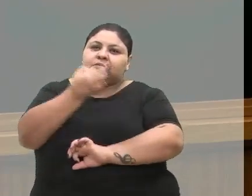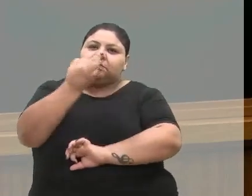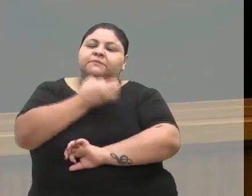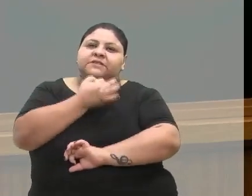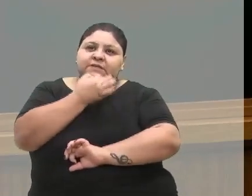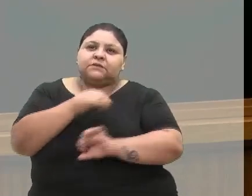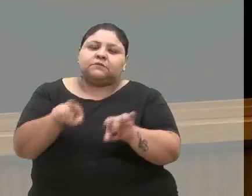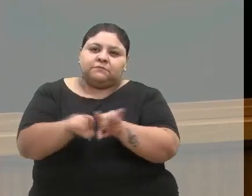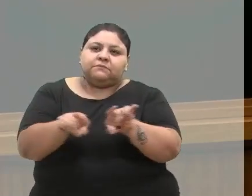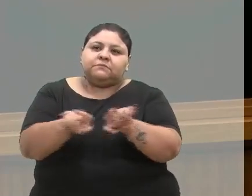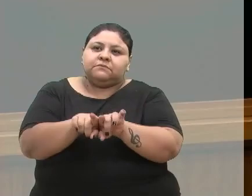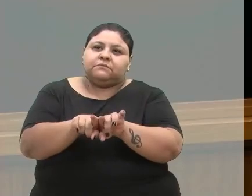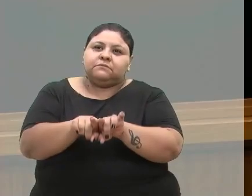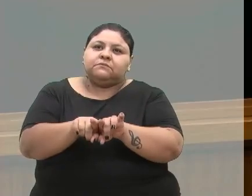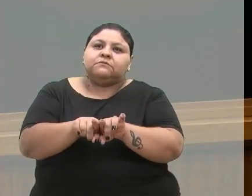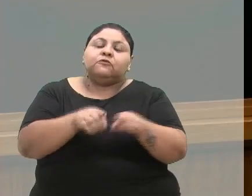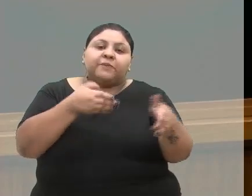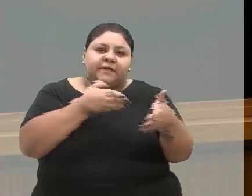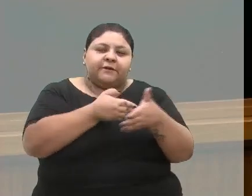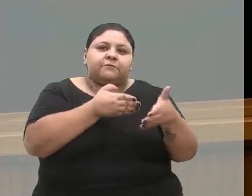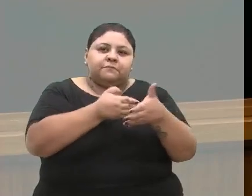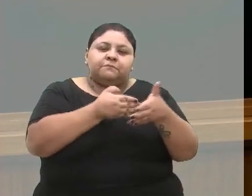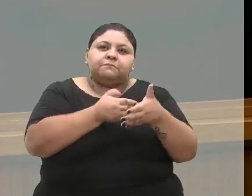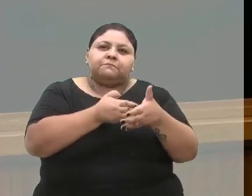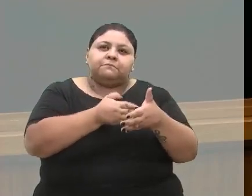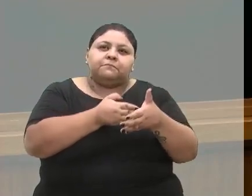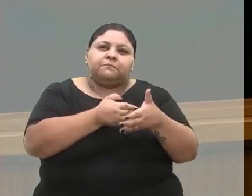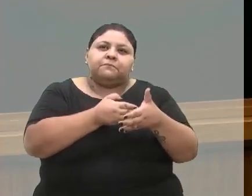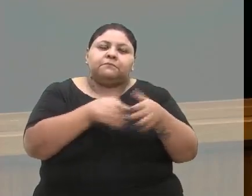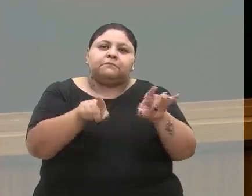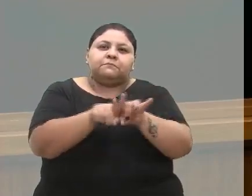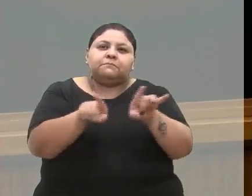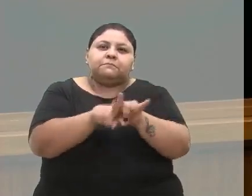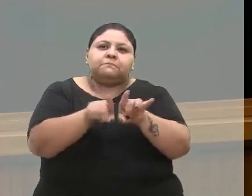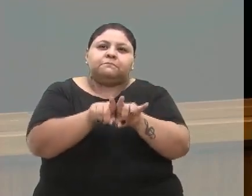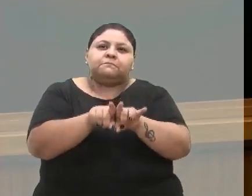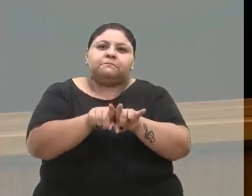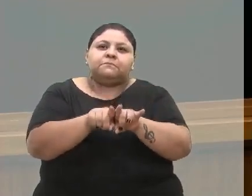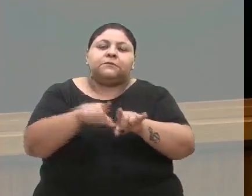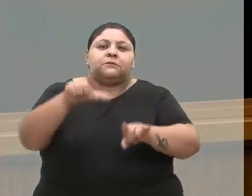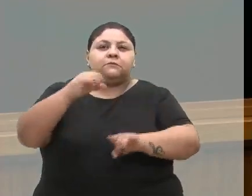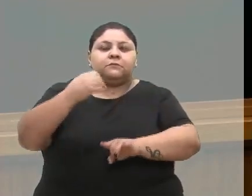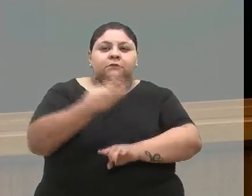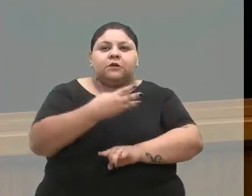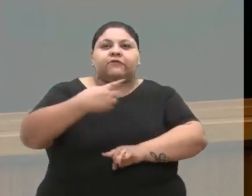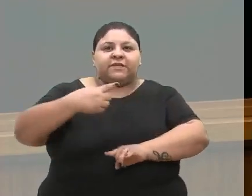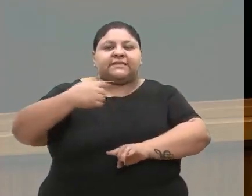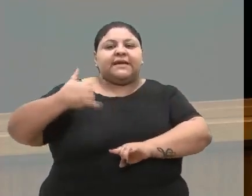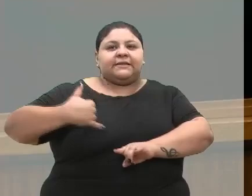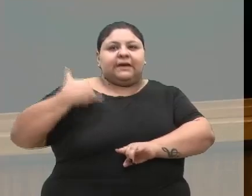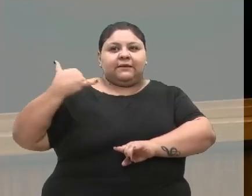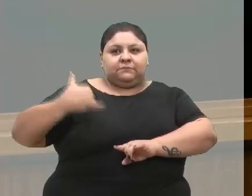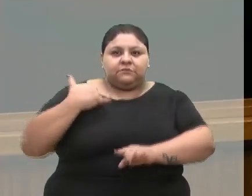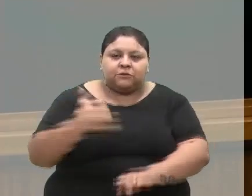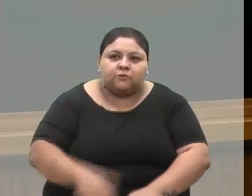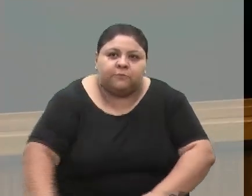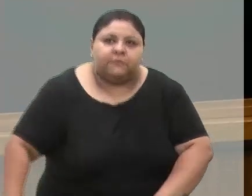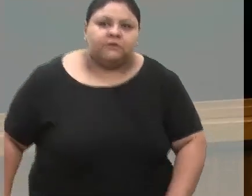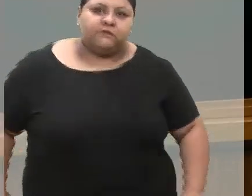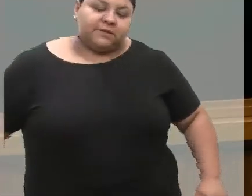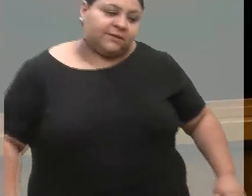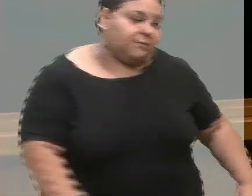uma tristeza infinita, isso que não acaba nunca, né? A Janice tinha 37 anos, um filhinho de 3 anos,